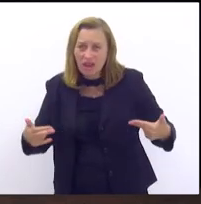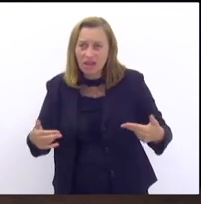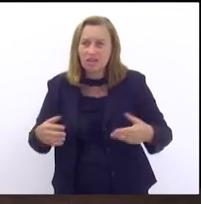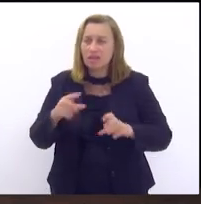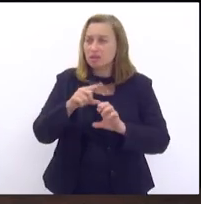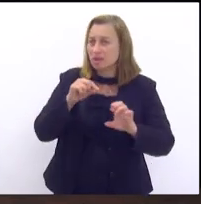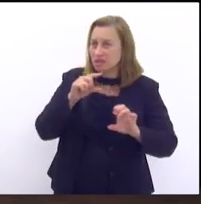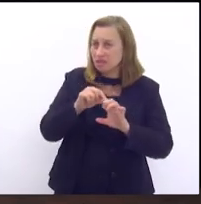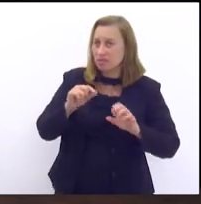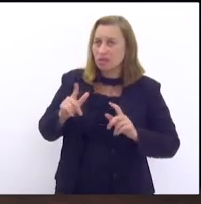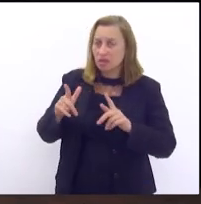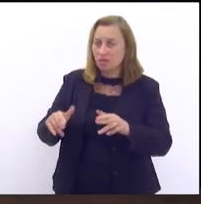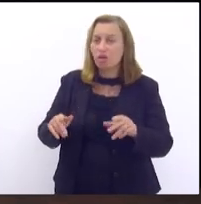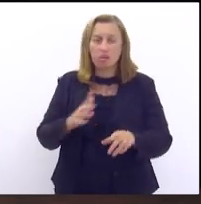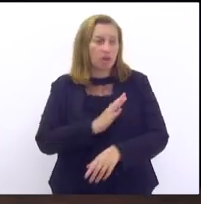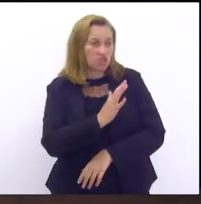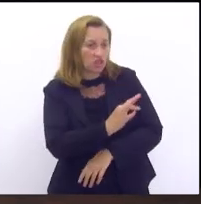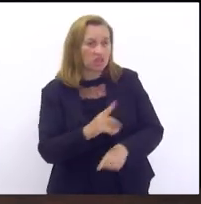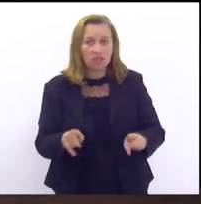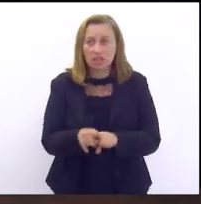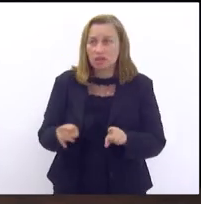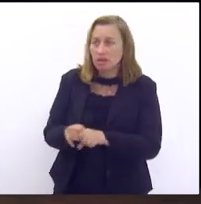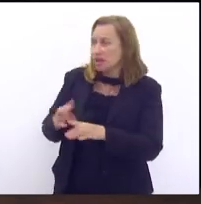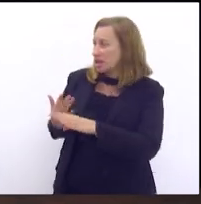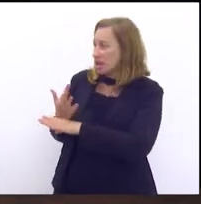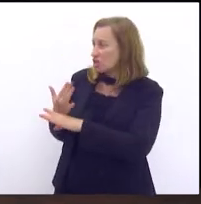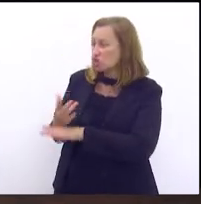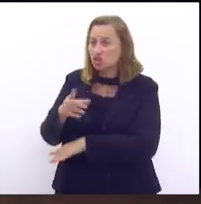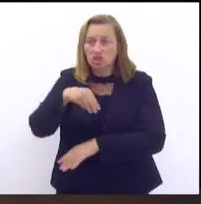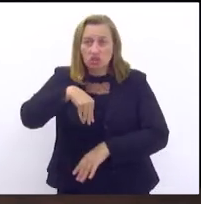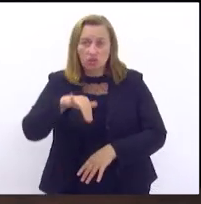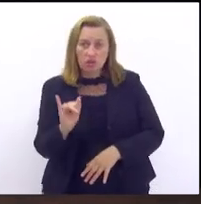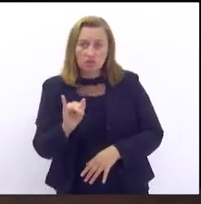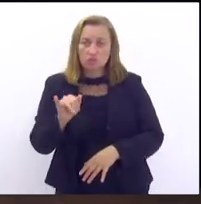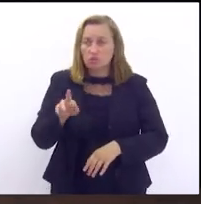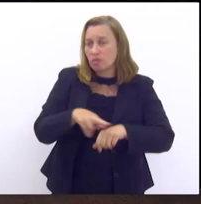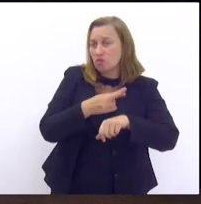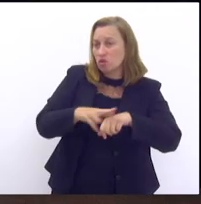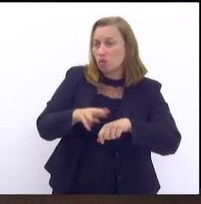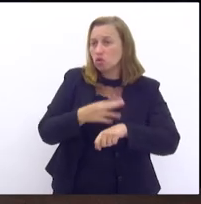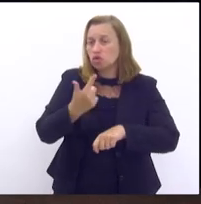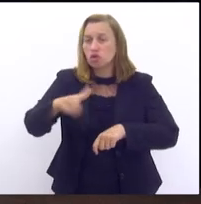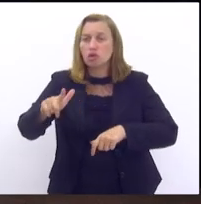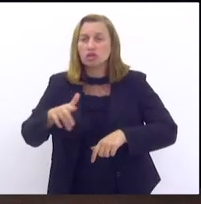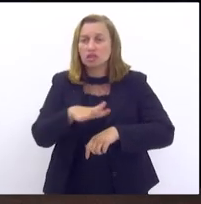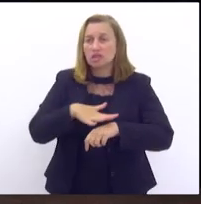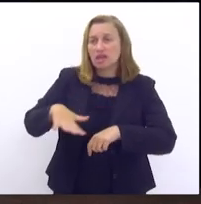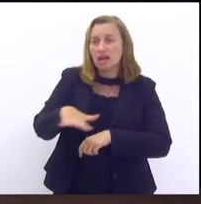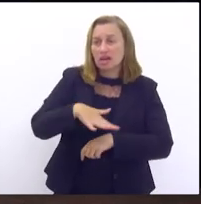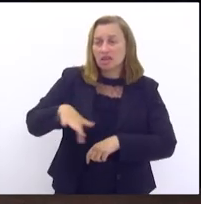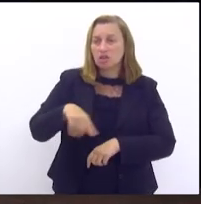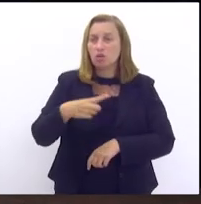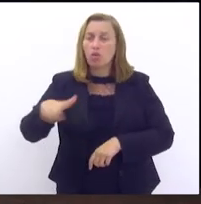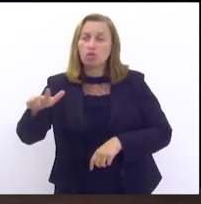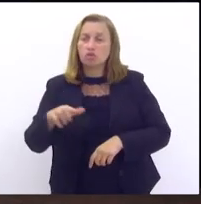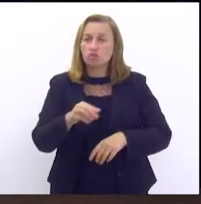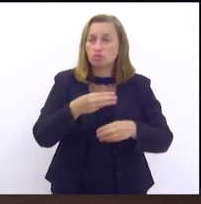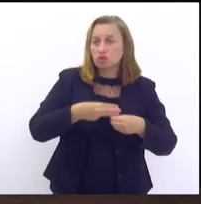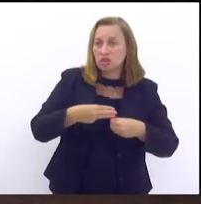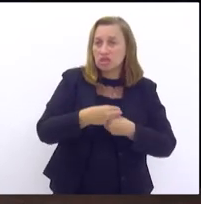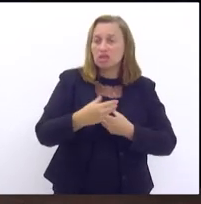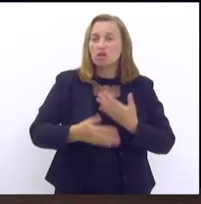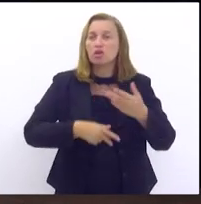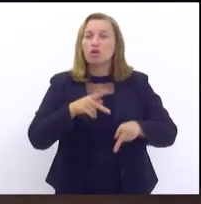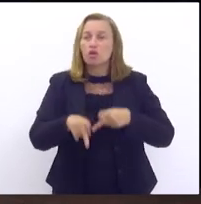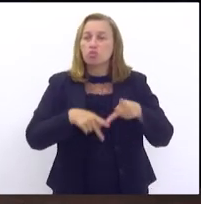empreendimentos desses, como na Baixada também, tanto em Caxias como Nova Iguaçu, Belfor Roxo e outras áreas, outros municípios, né, a